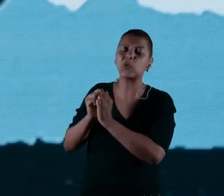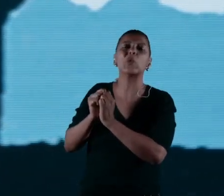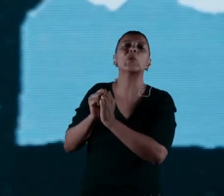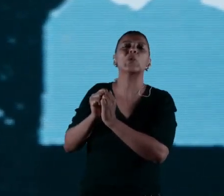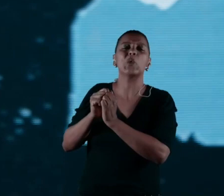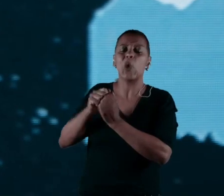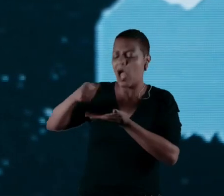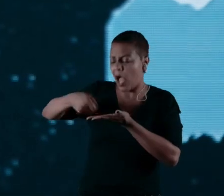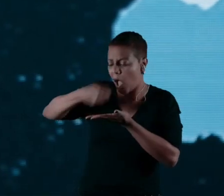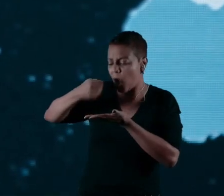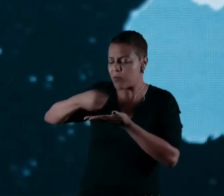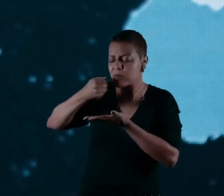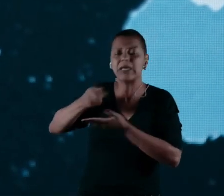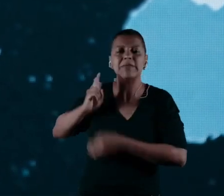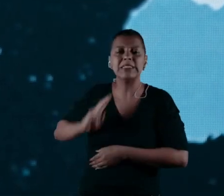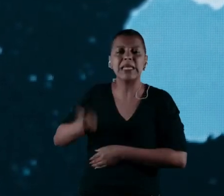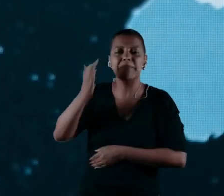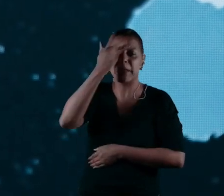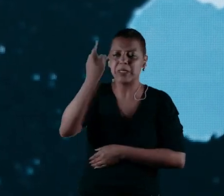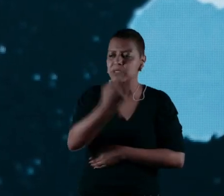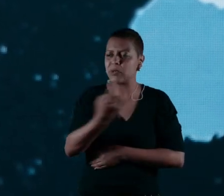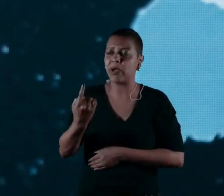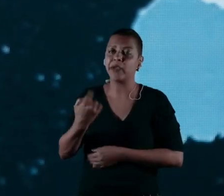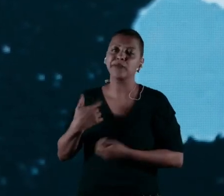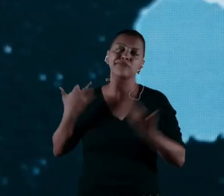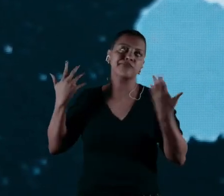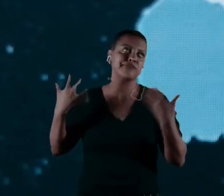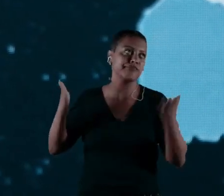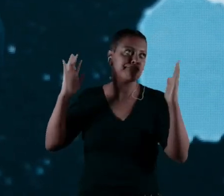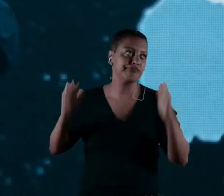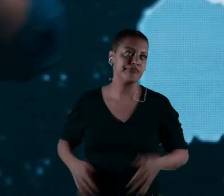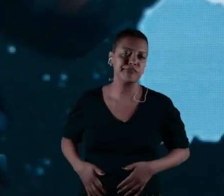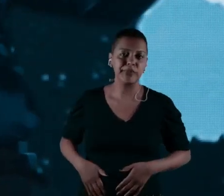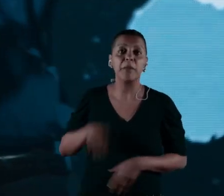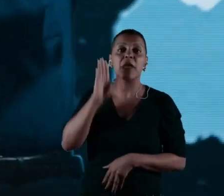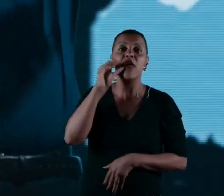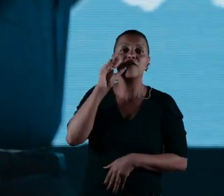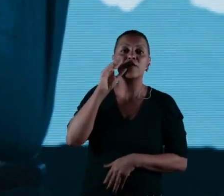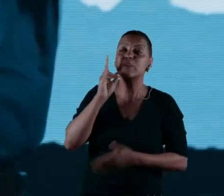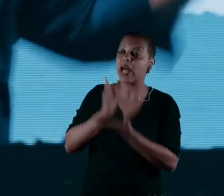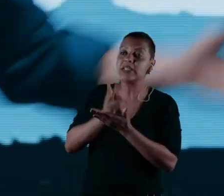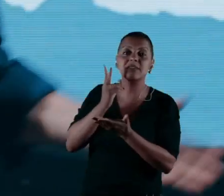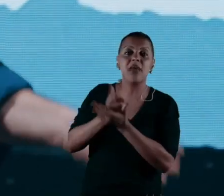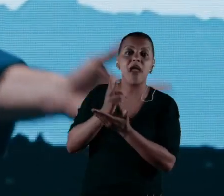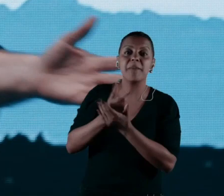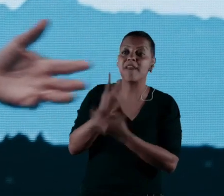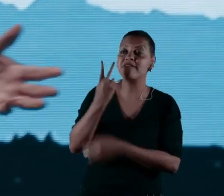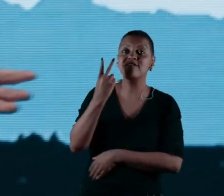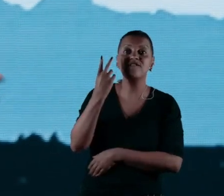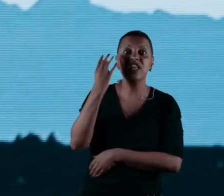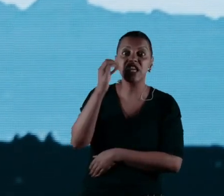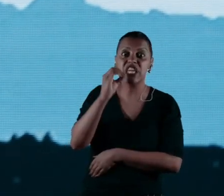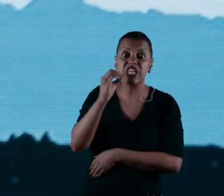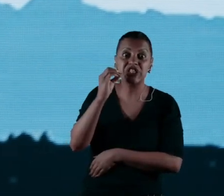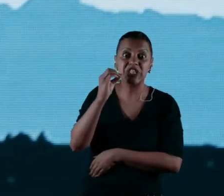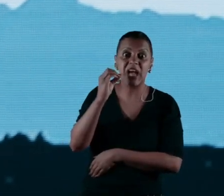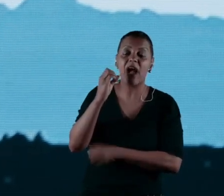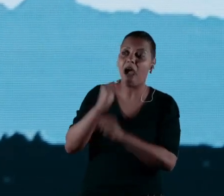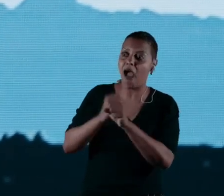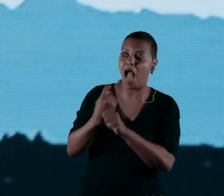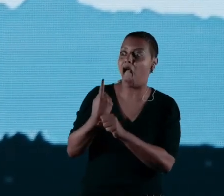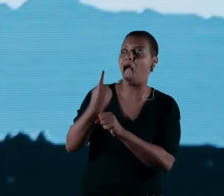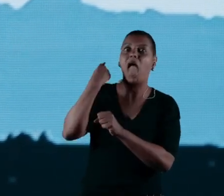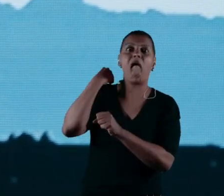Deus, estragou nosso almoço, né? Porque era um funcionário dele, que tinha funcionado 20 anos atrás. E o camarada